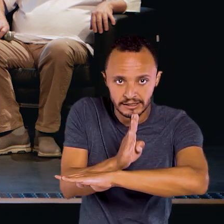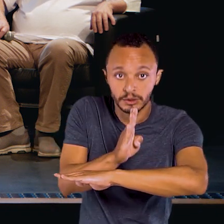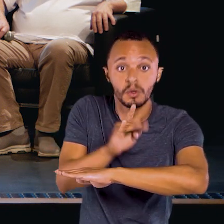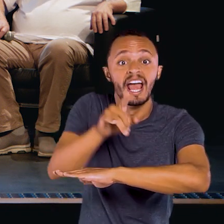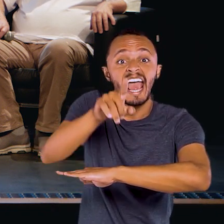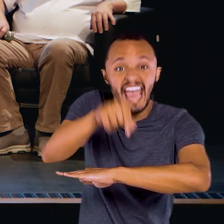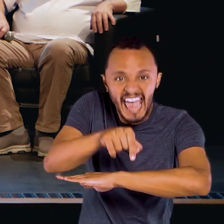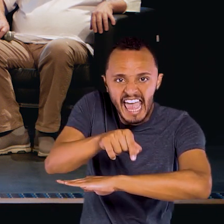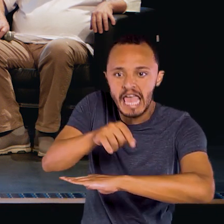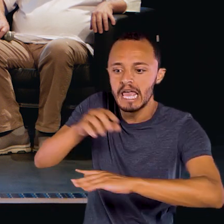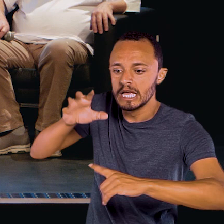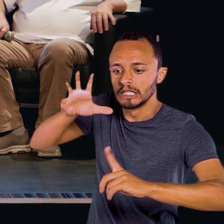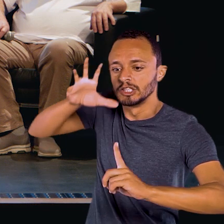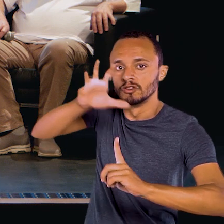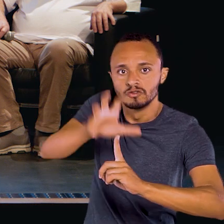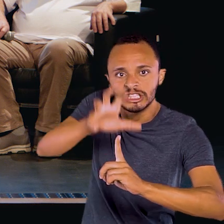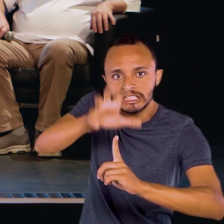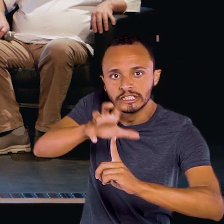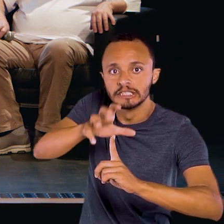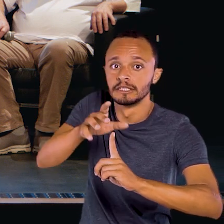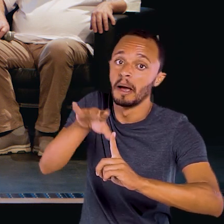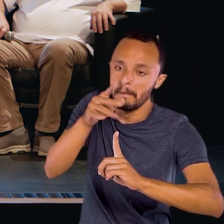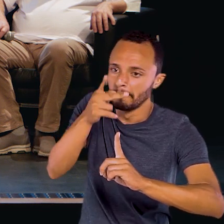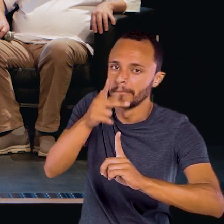Valongo. A arquitetura